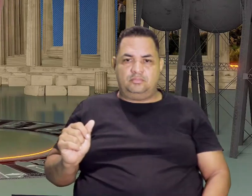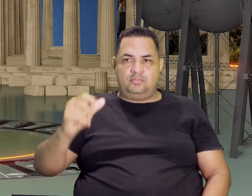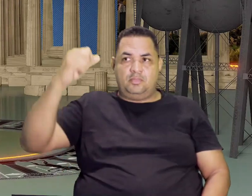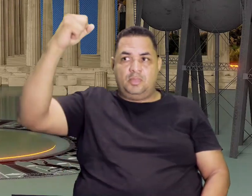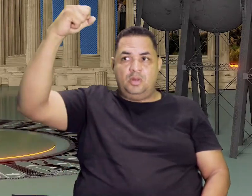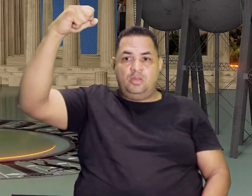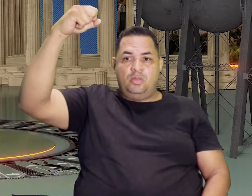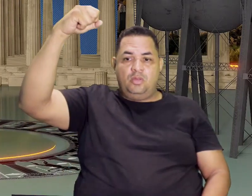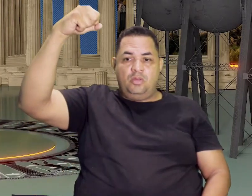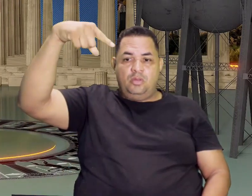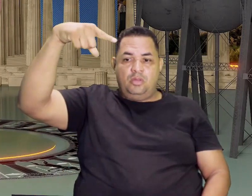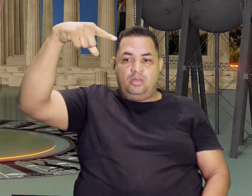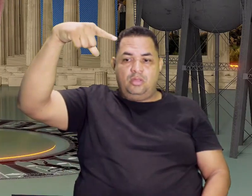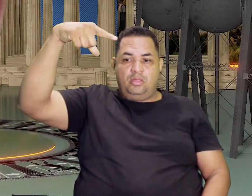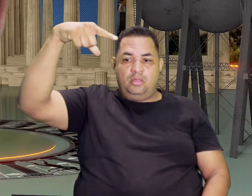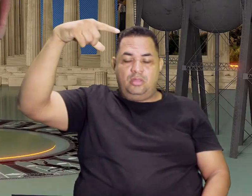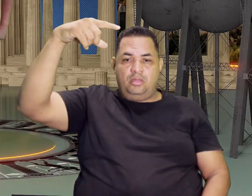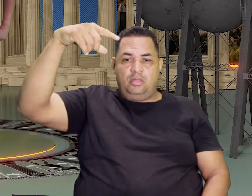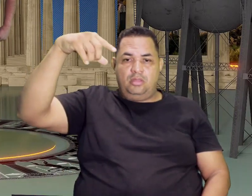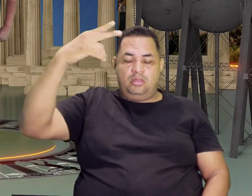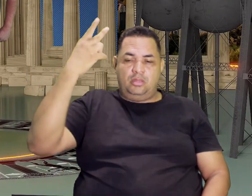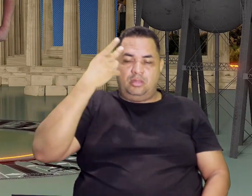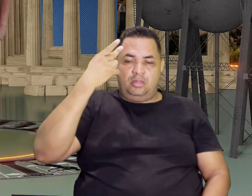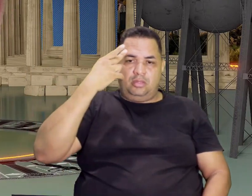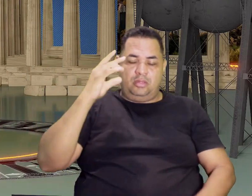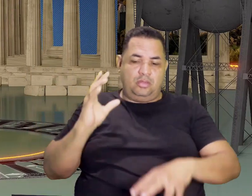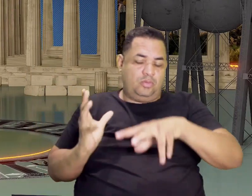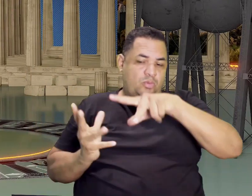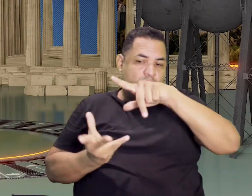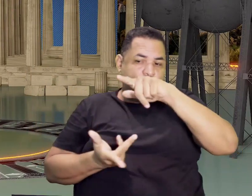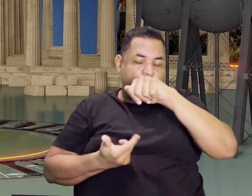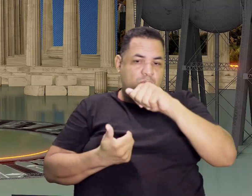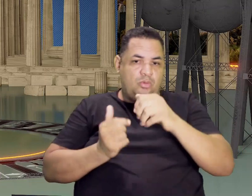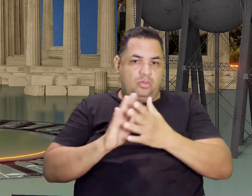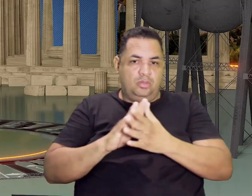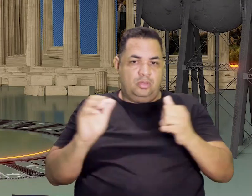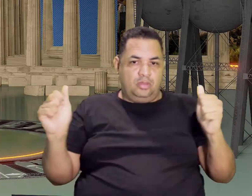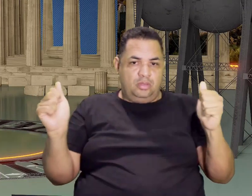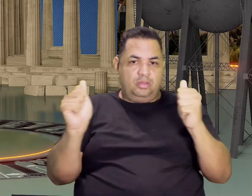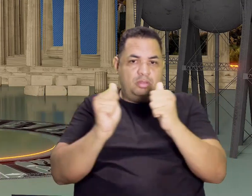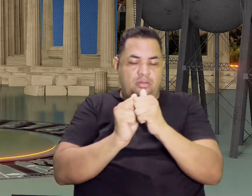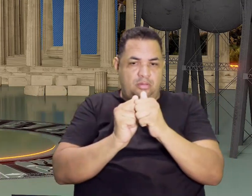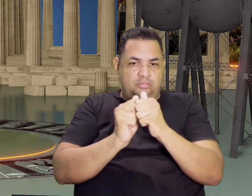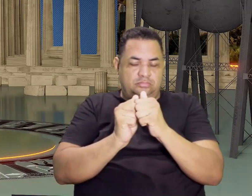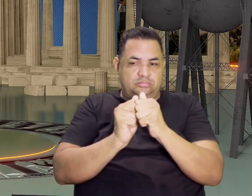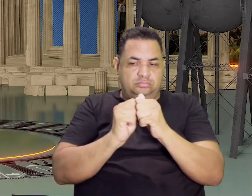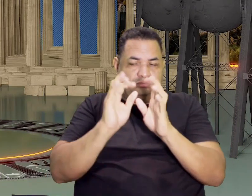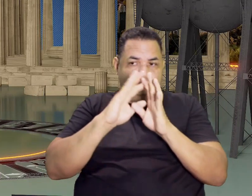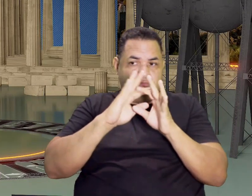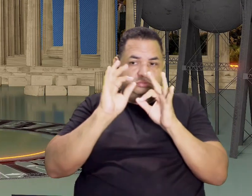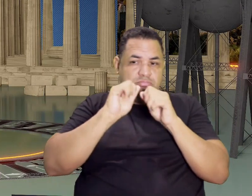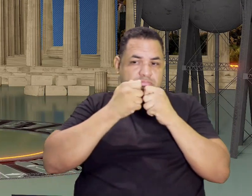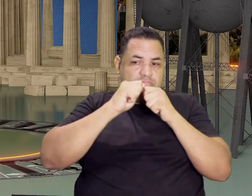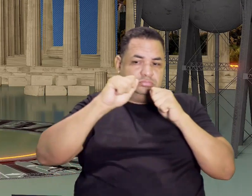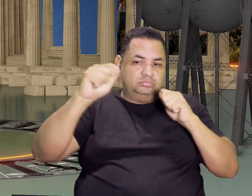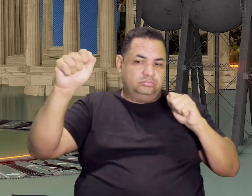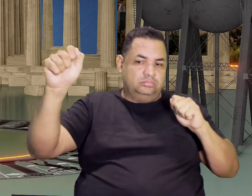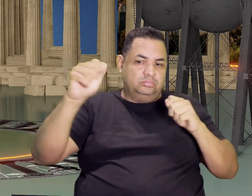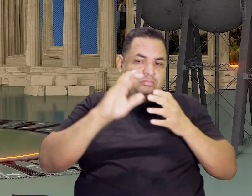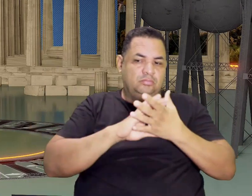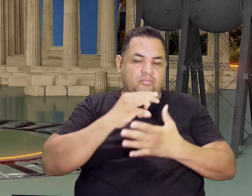satélite natural da Terra, e ele está colado à Terra nessa distância, mais ou menos